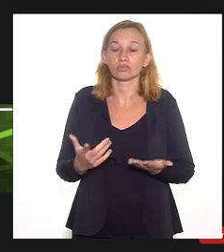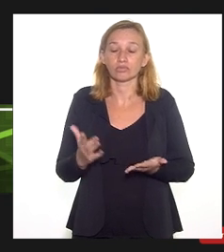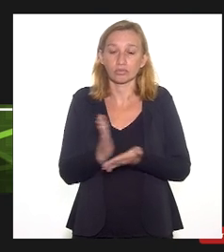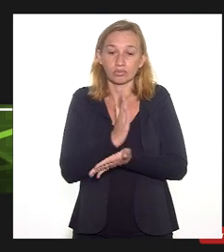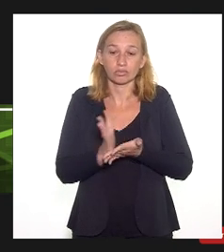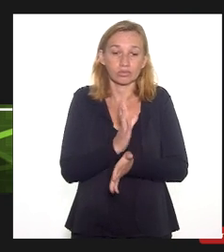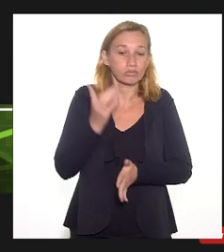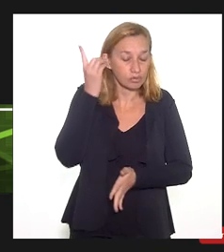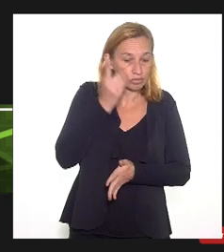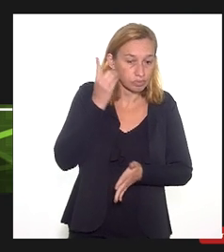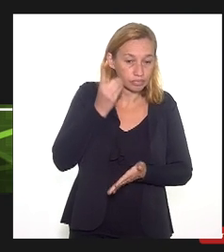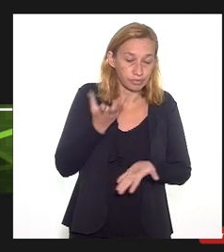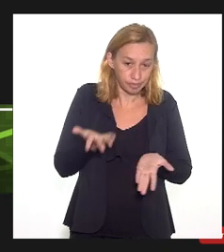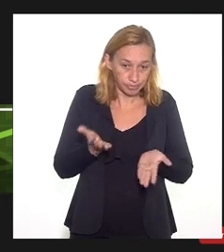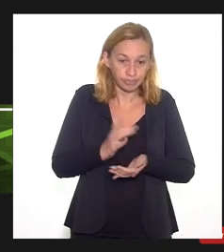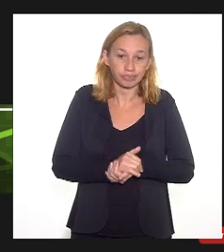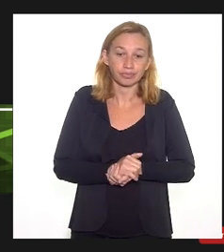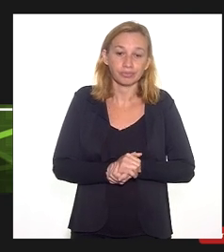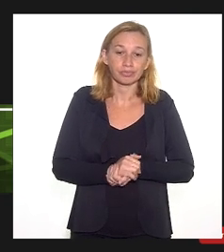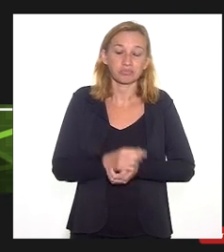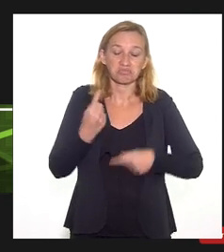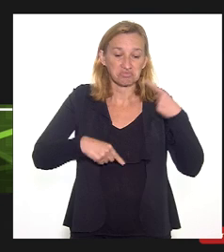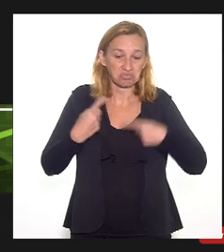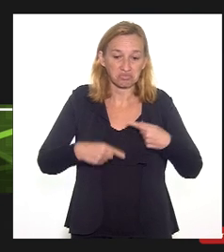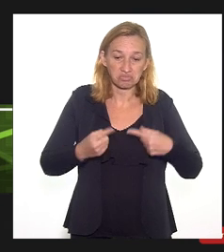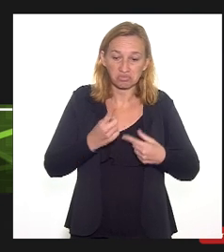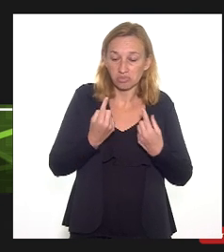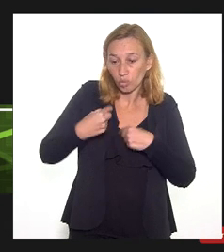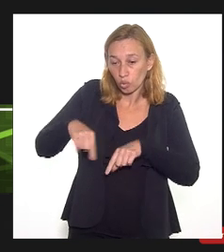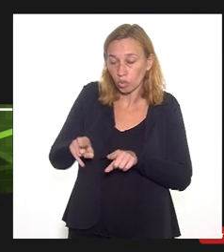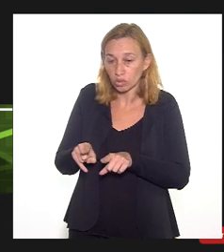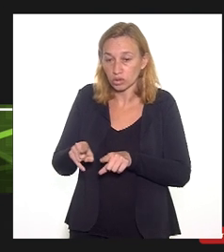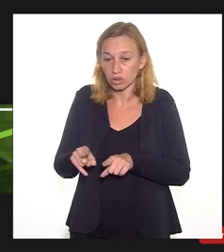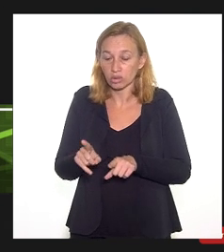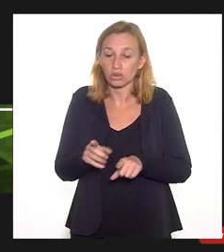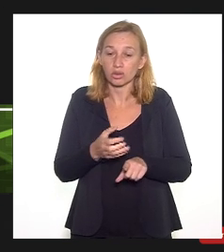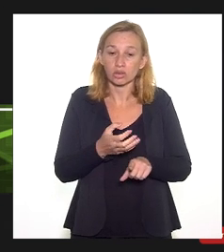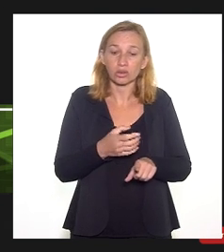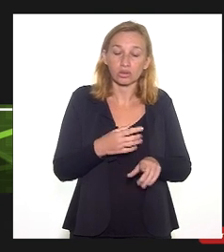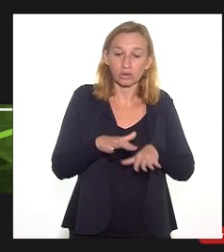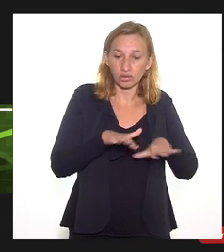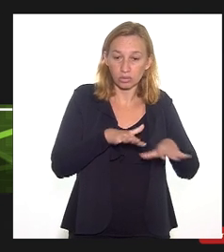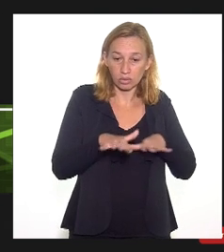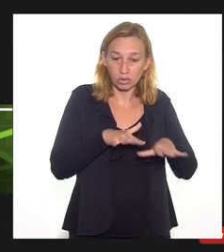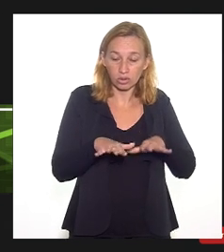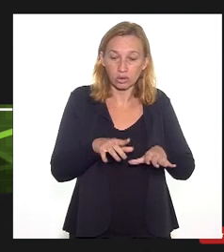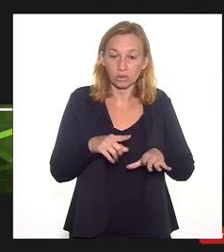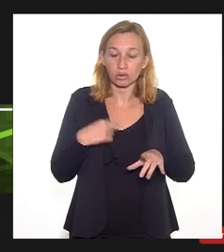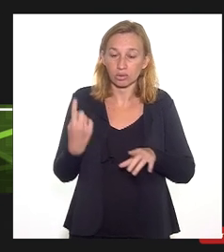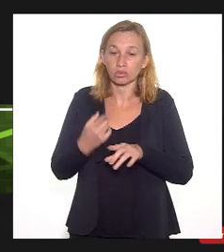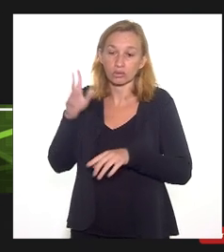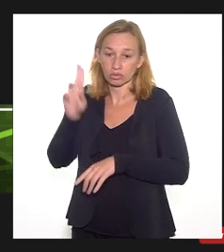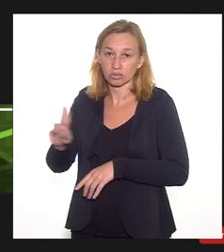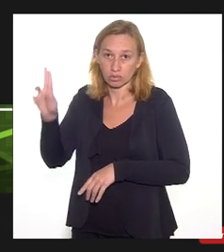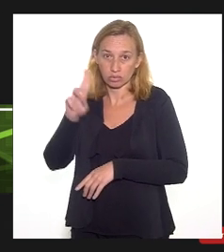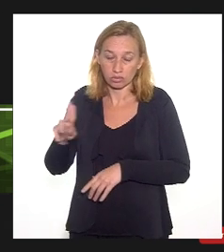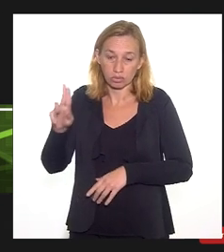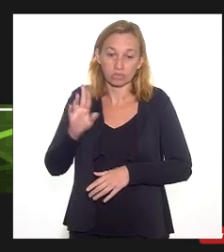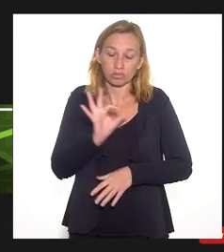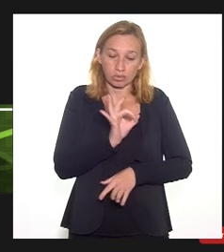estadual e de um alinhamento político totalmente contrário ao que tanto o nosso movimento quanto a nossa universidade historicamente